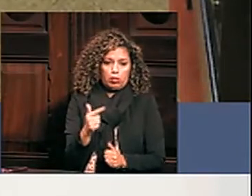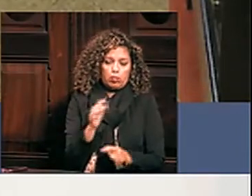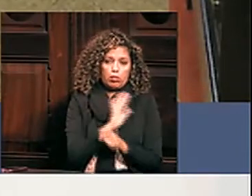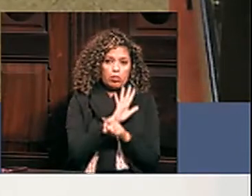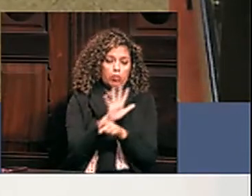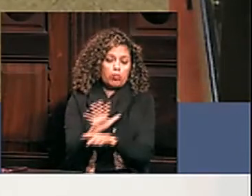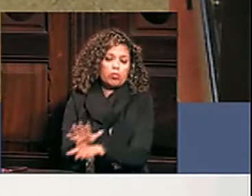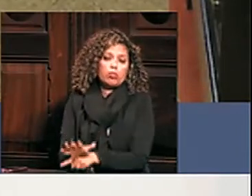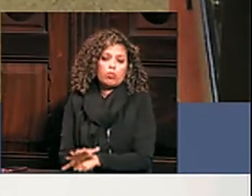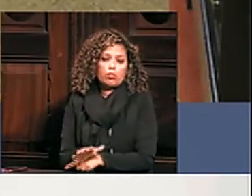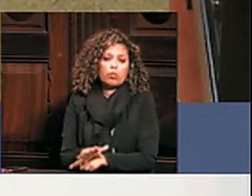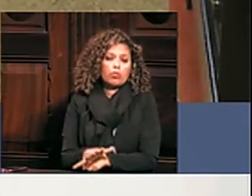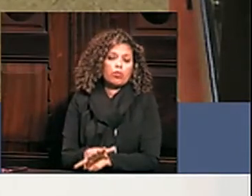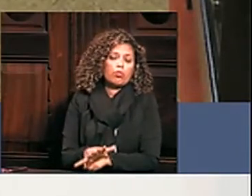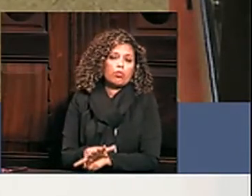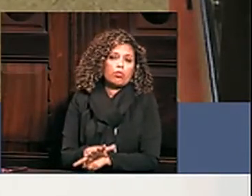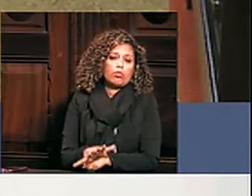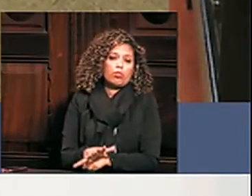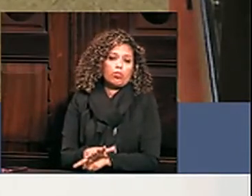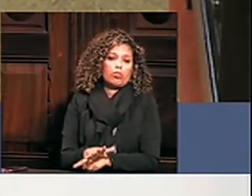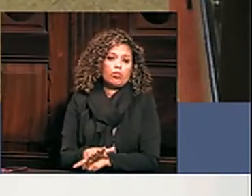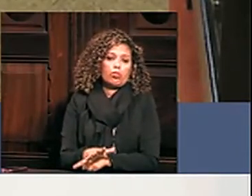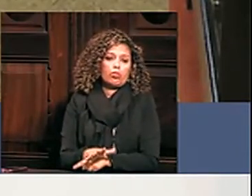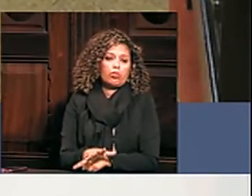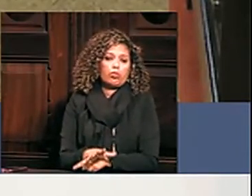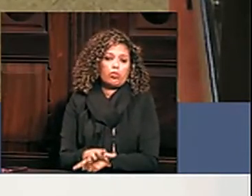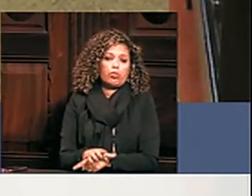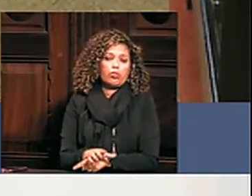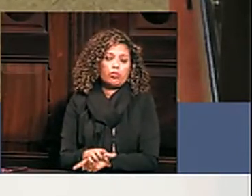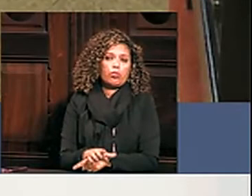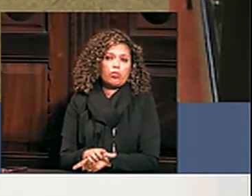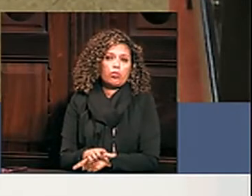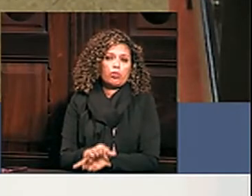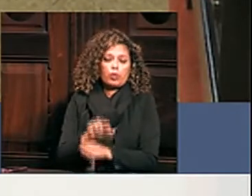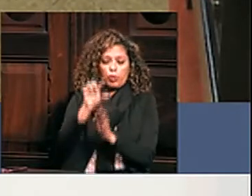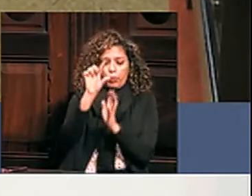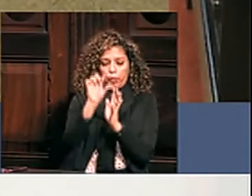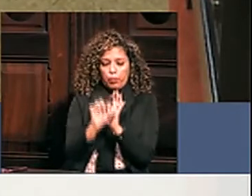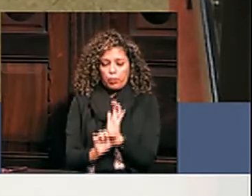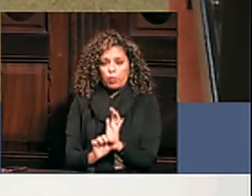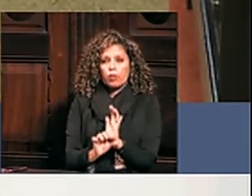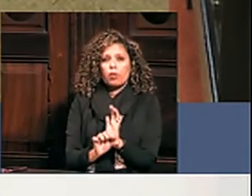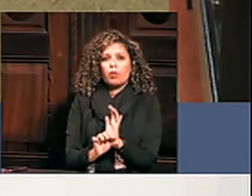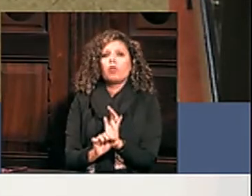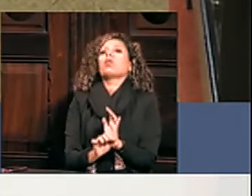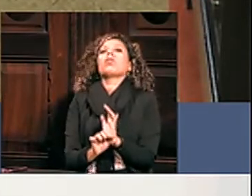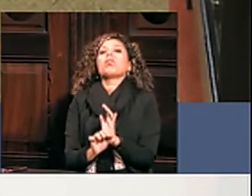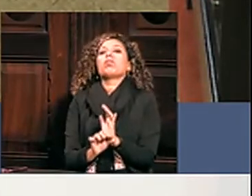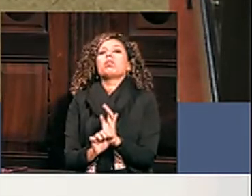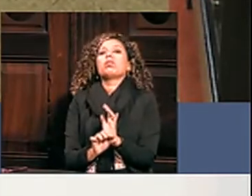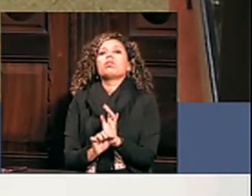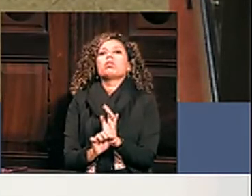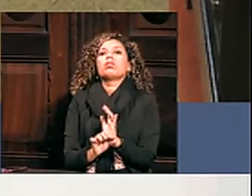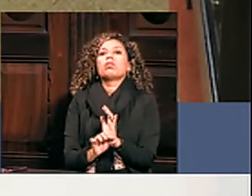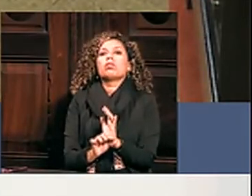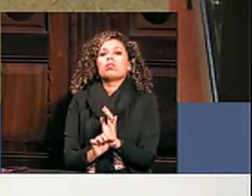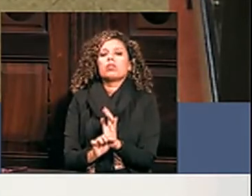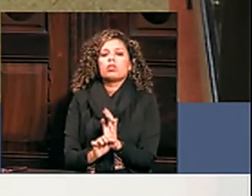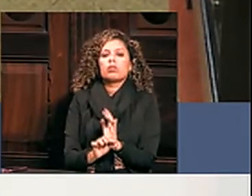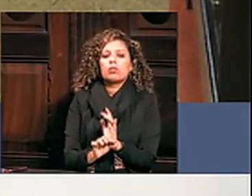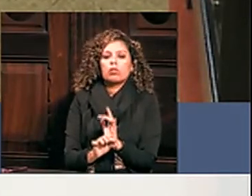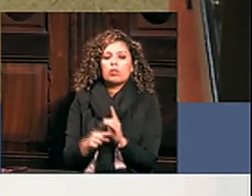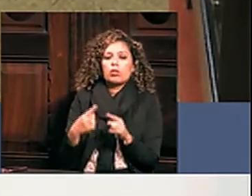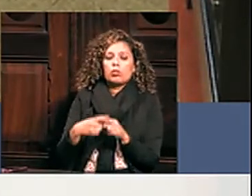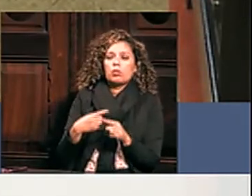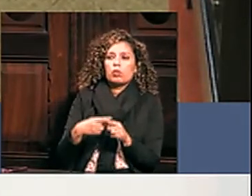reduzir os produtos no seu preço final, porque você está tirando 4% do